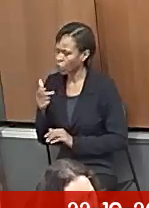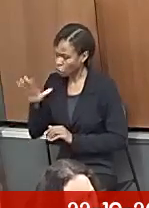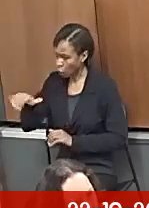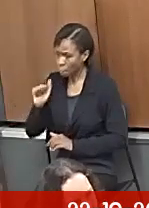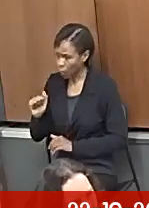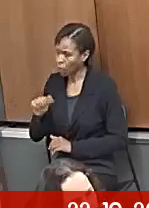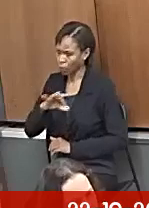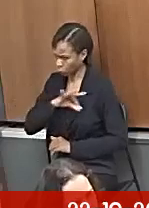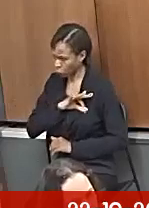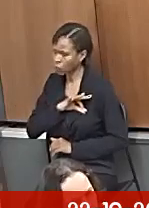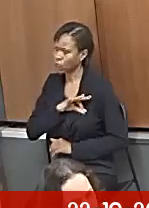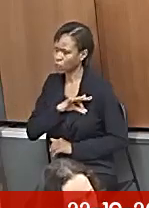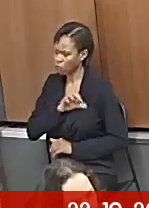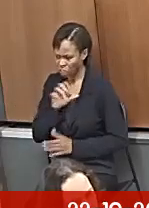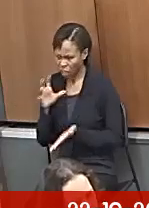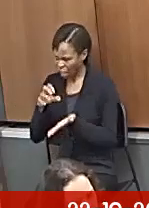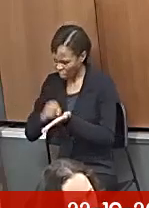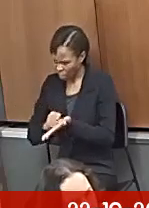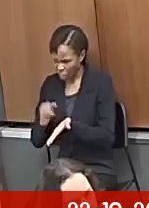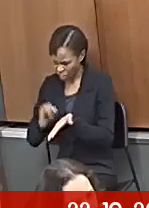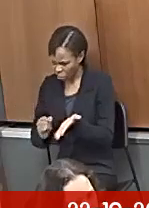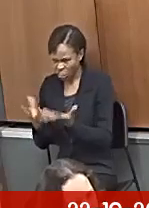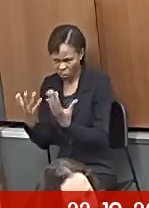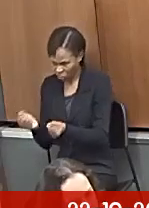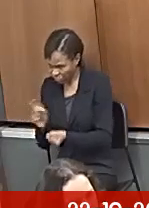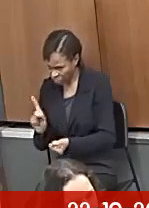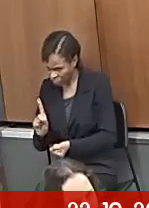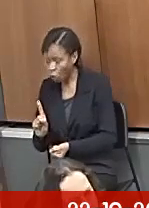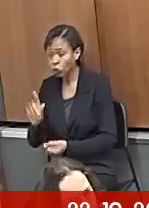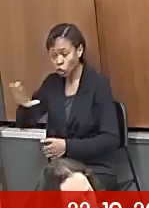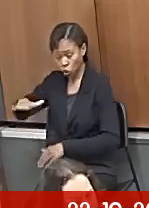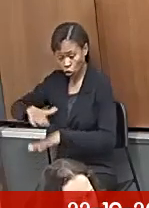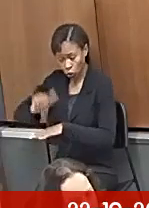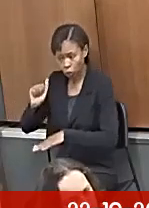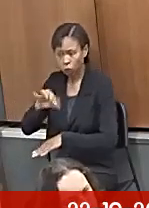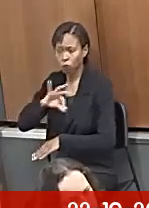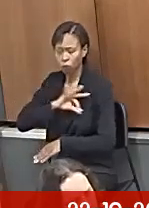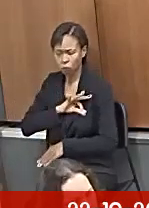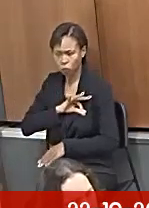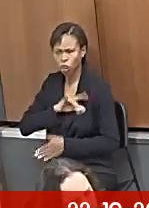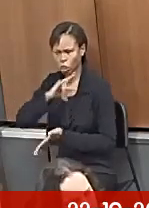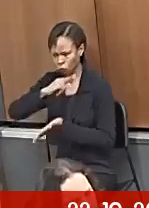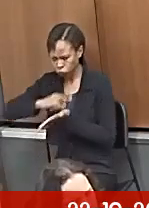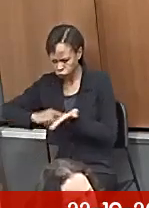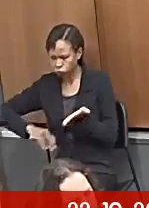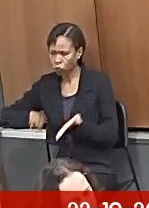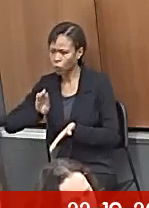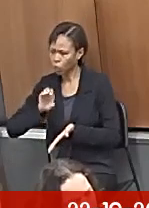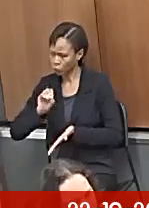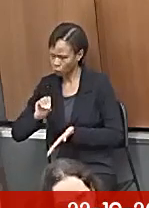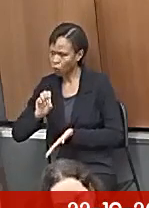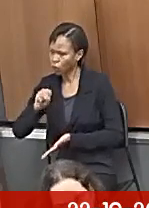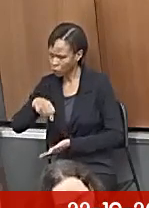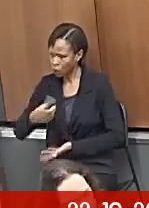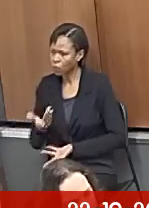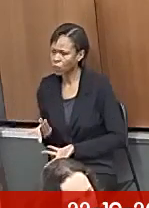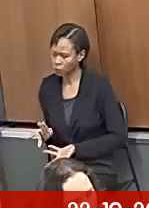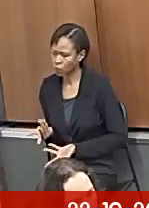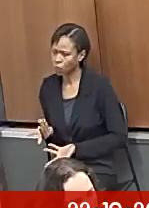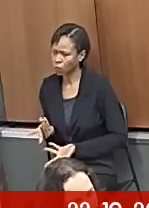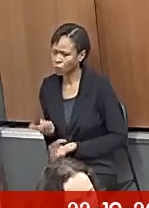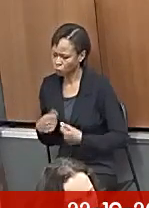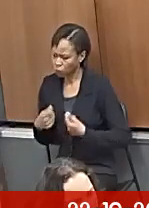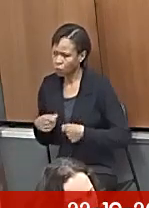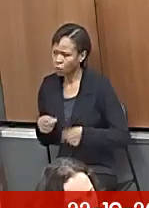chamar a polícia, não tem outra conversa. Tem que chamar a polícia, lavrar boletim de ocorrência e tomar as providências